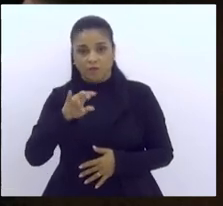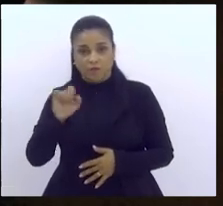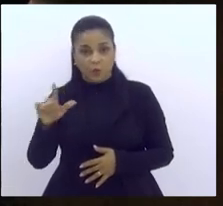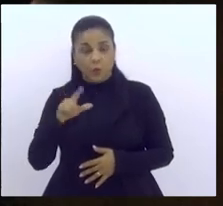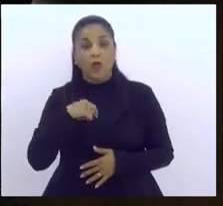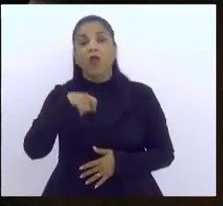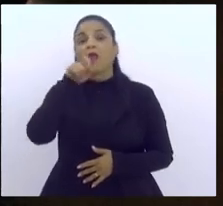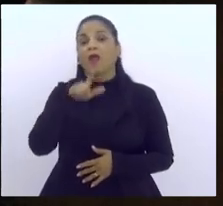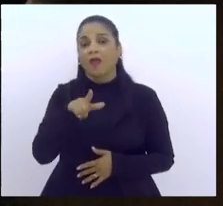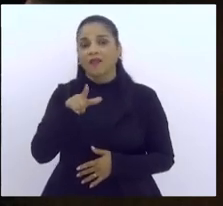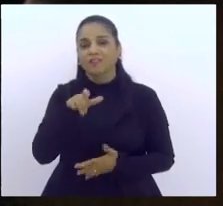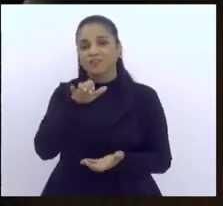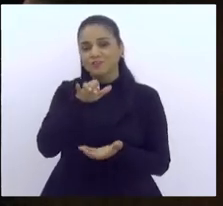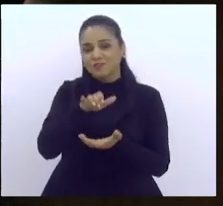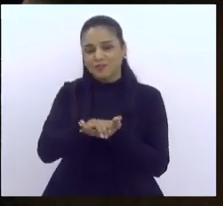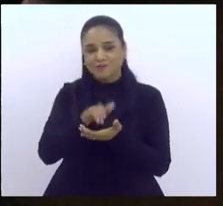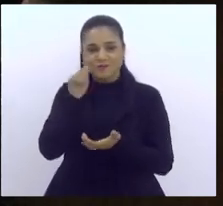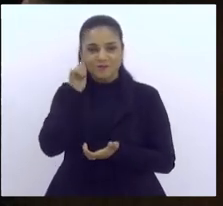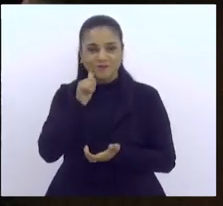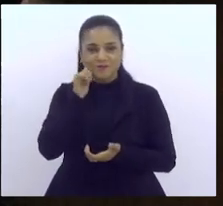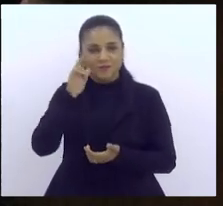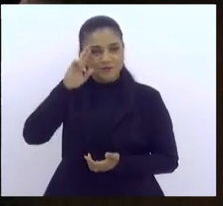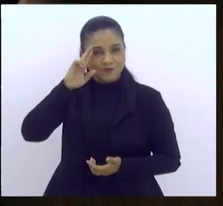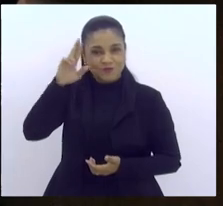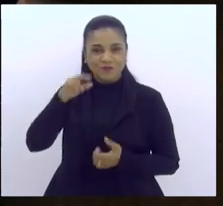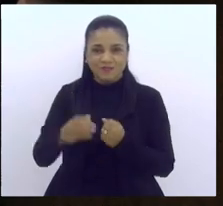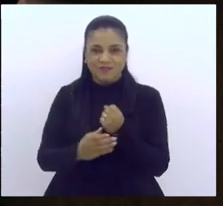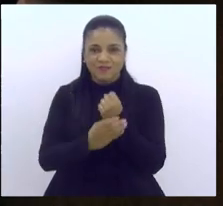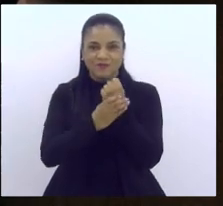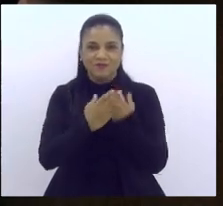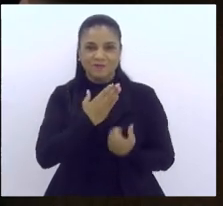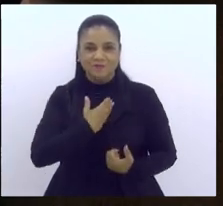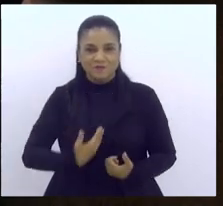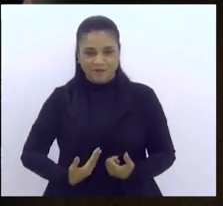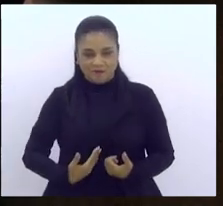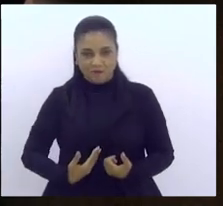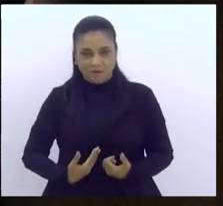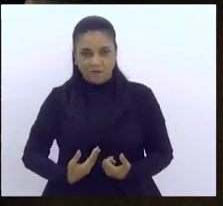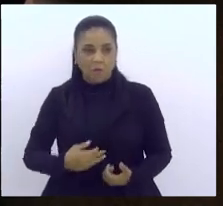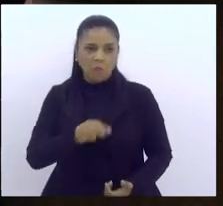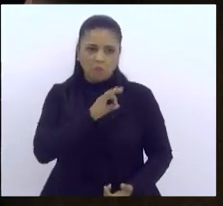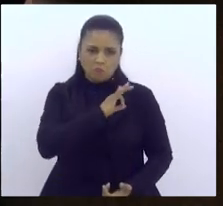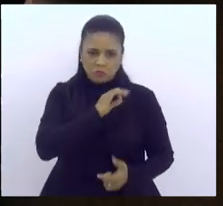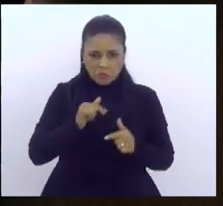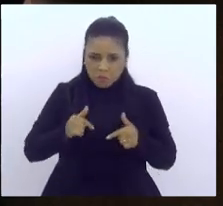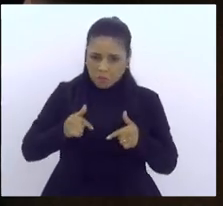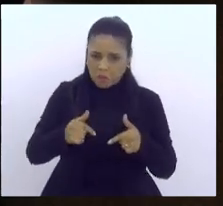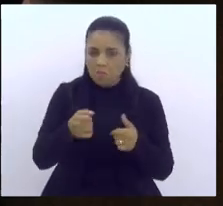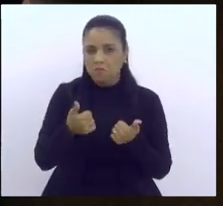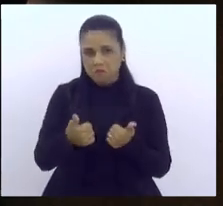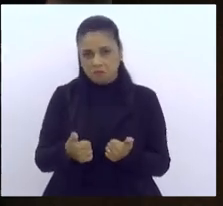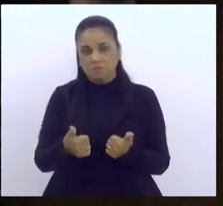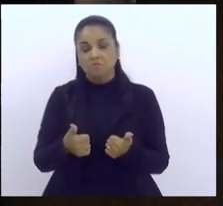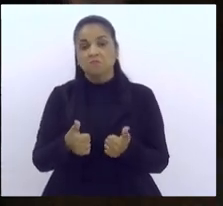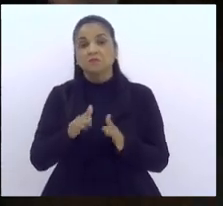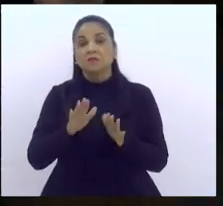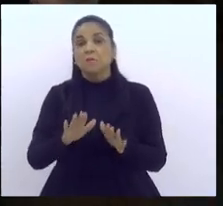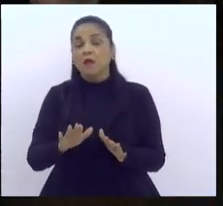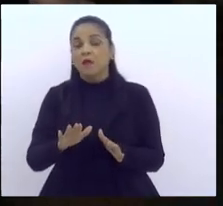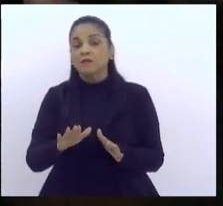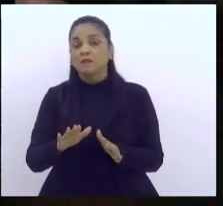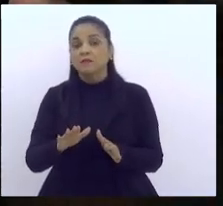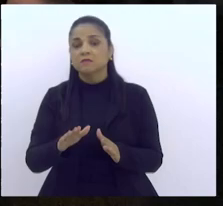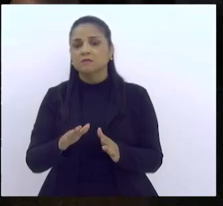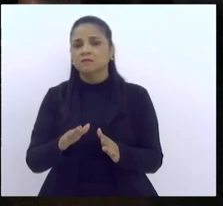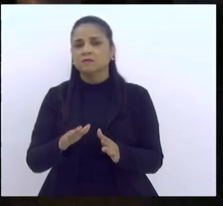esposa de um dos donos da segurança pública no Rio de Janeiro. Pode ser uma policial competente, sim, mas por que